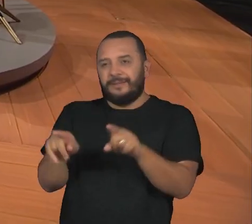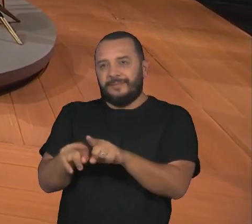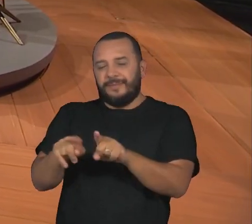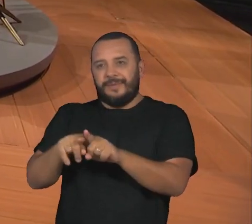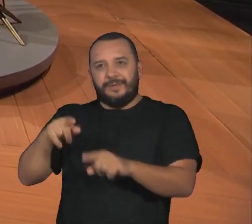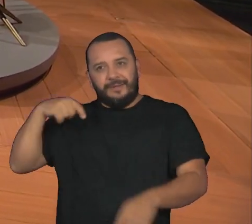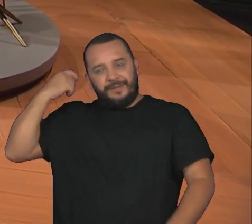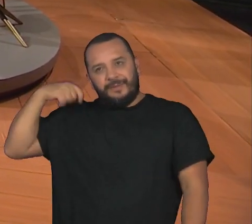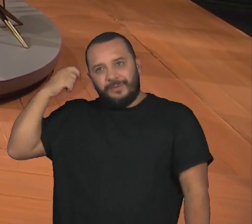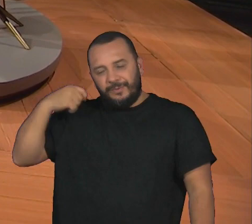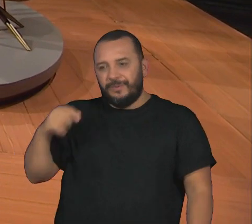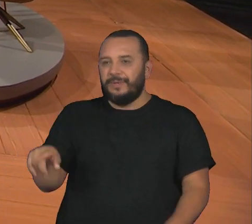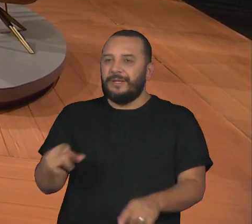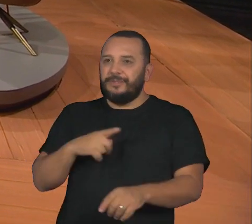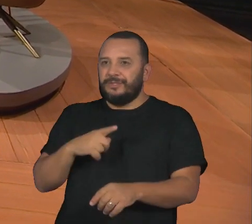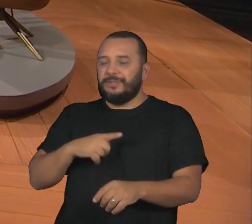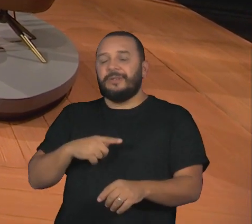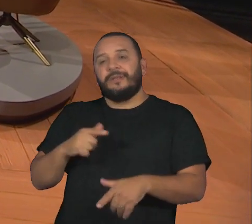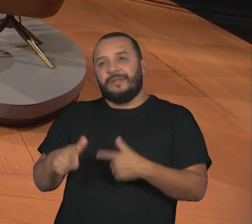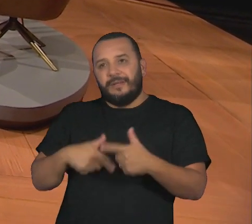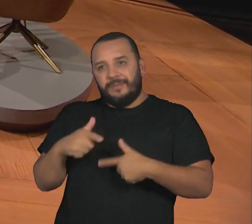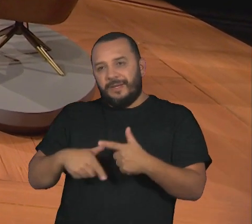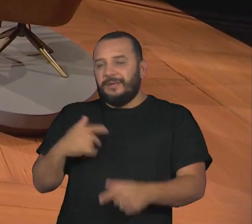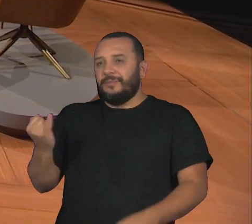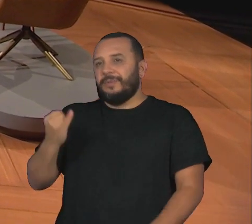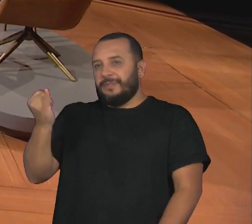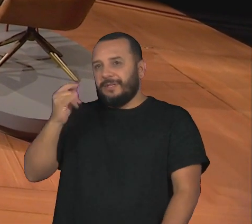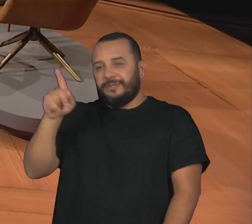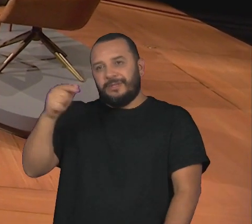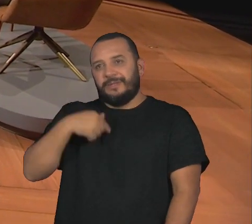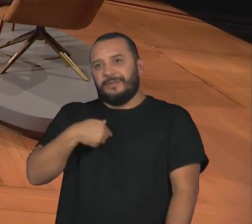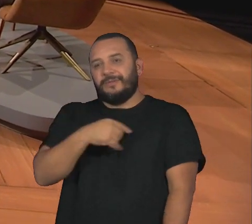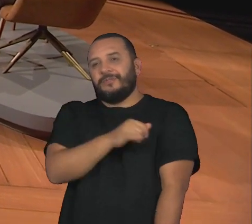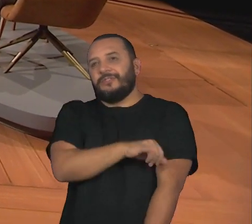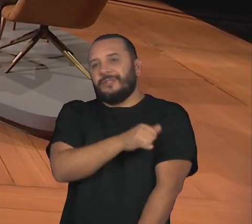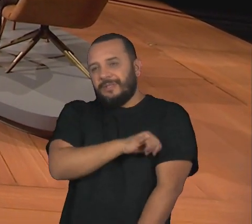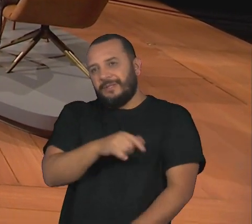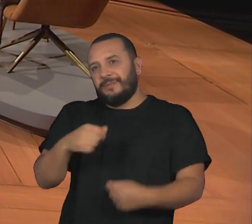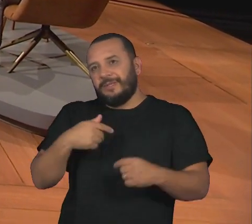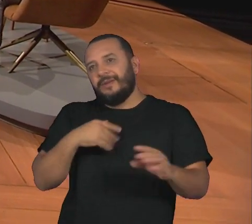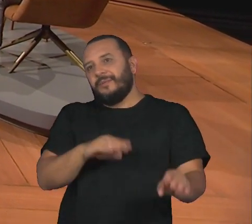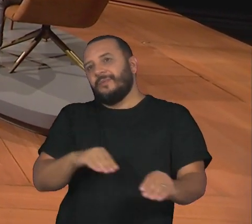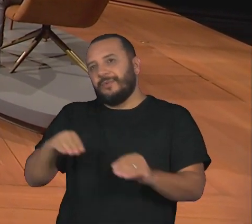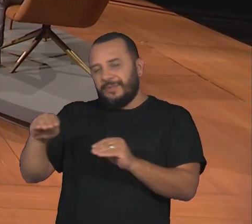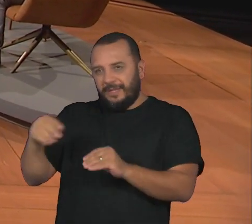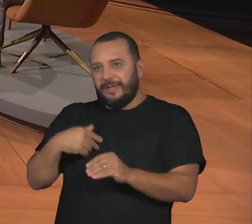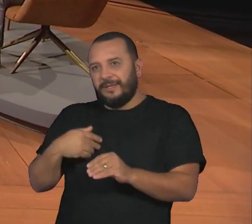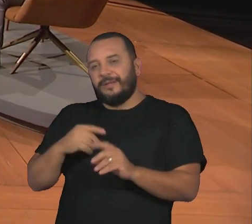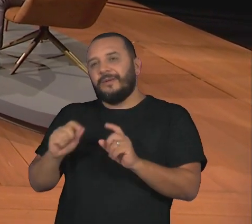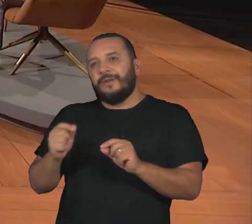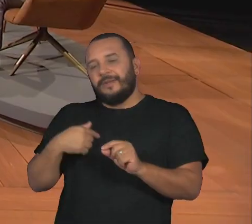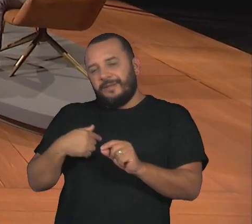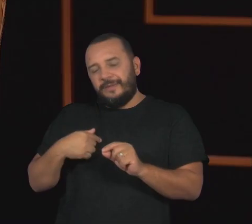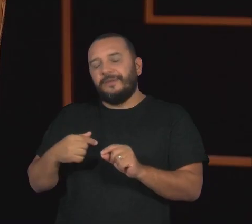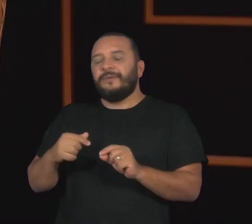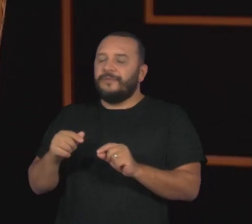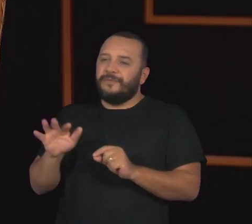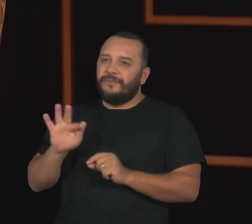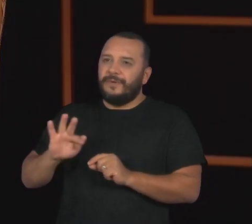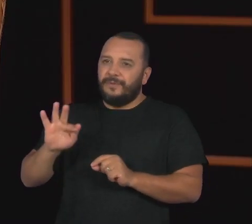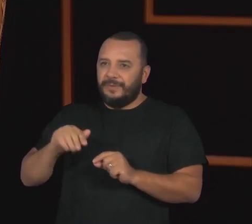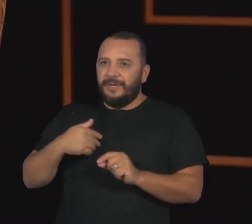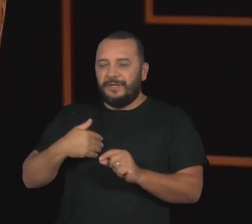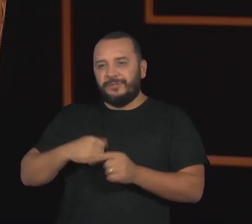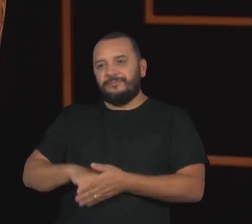esse convite para trabalhos muito importantes no Rio de Janeiro. Eu precisaria me mudar, eu precisaria trancar a faculdade. Era um momento